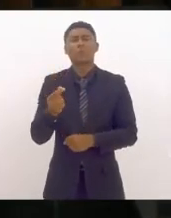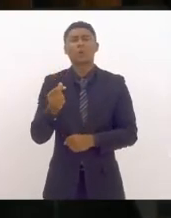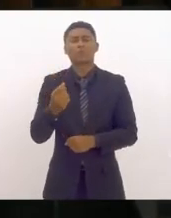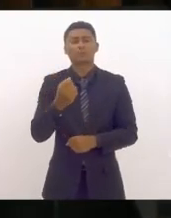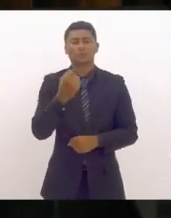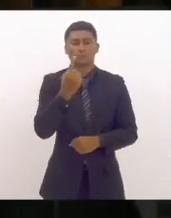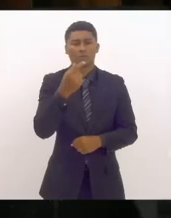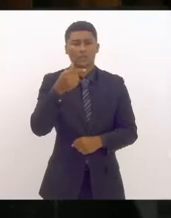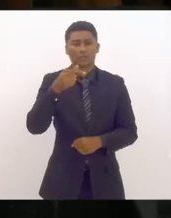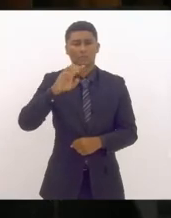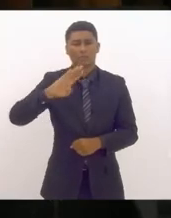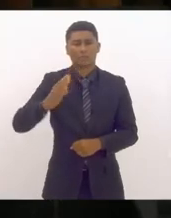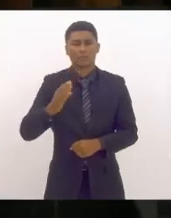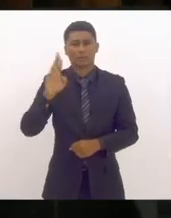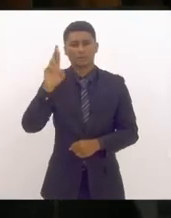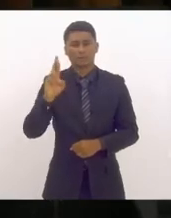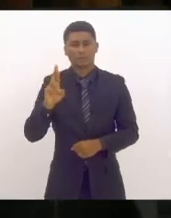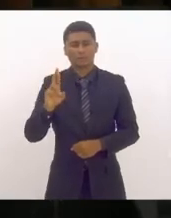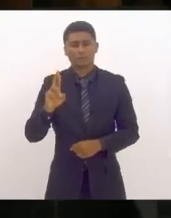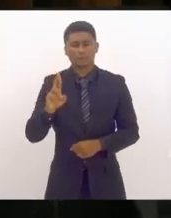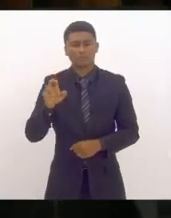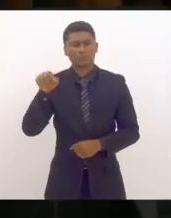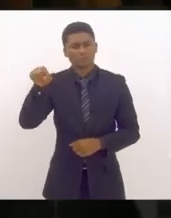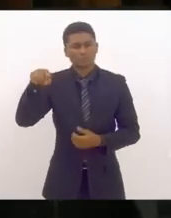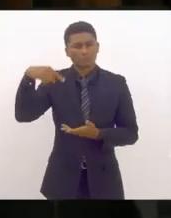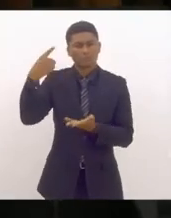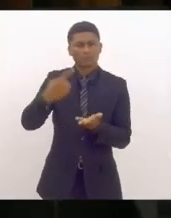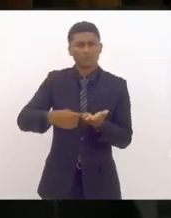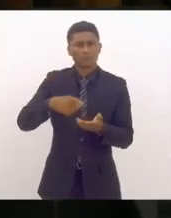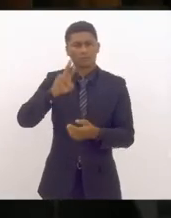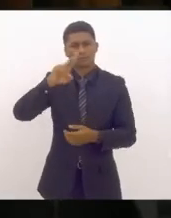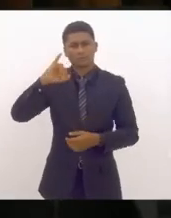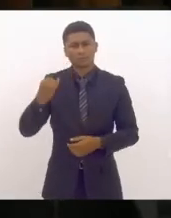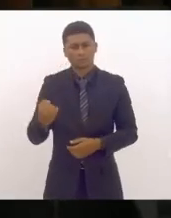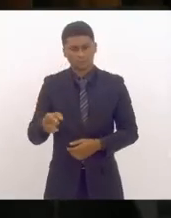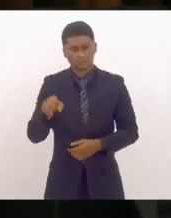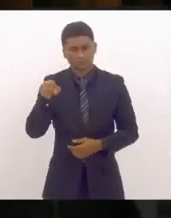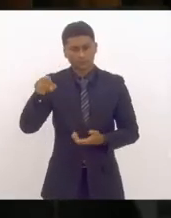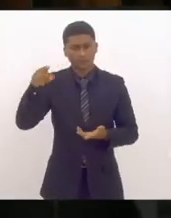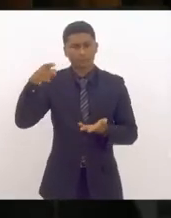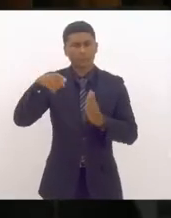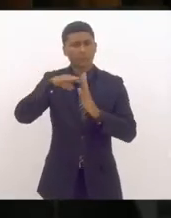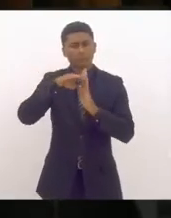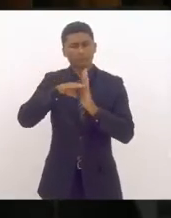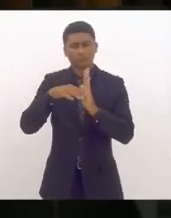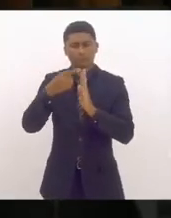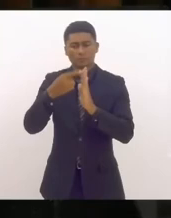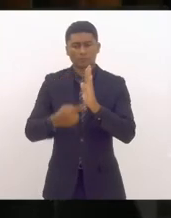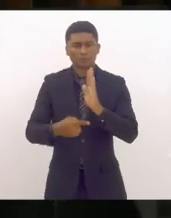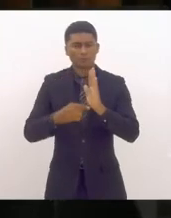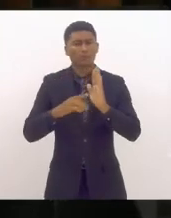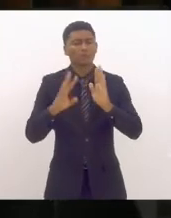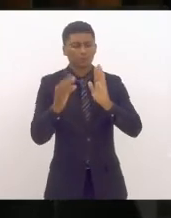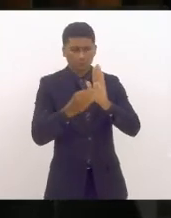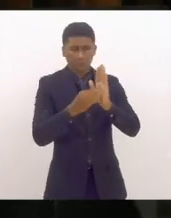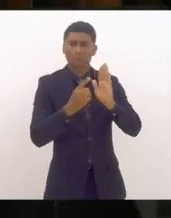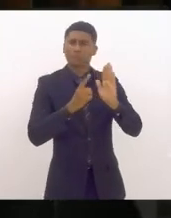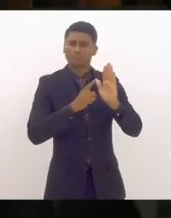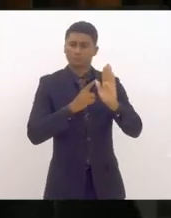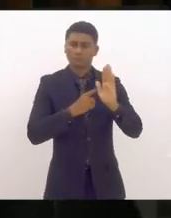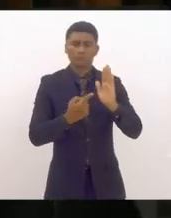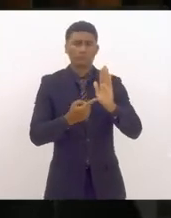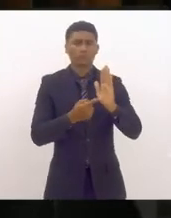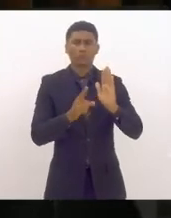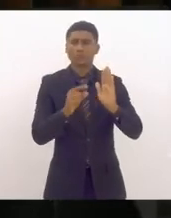R$17 bilhões. E neste programa Pacto RJ, senhora presidente, consta uma